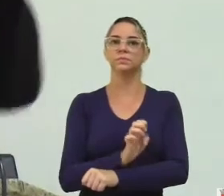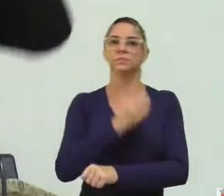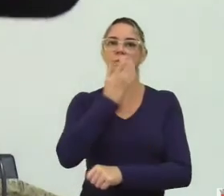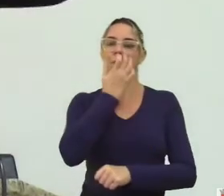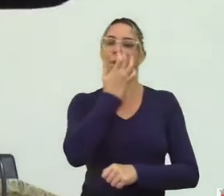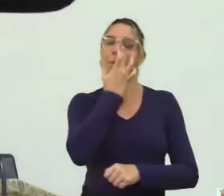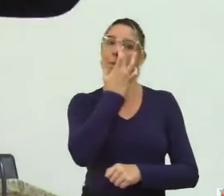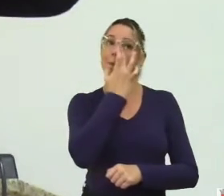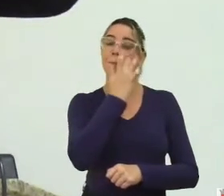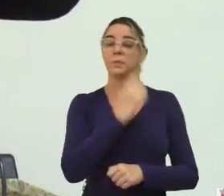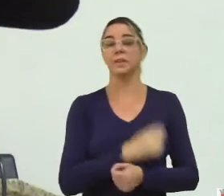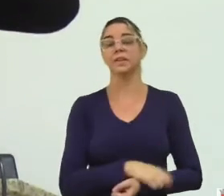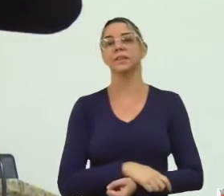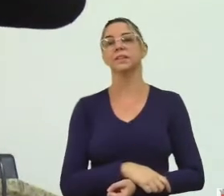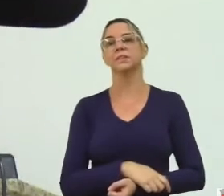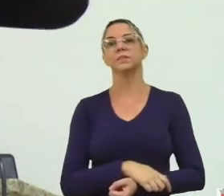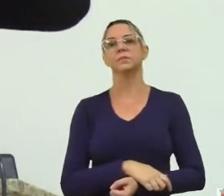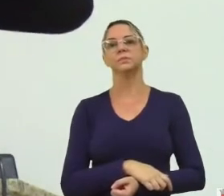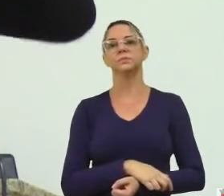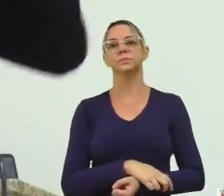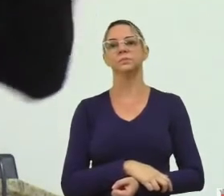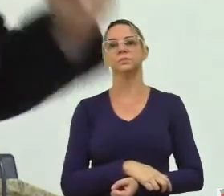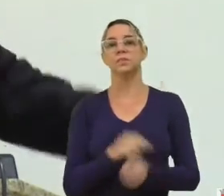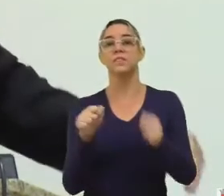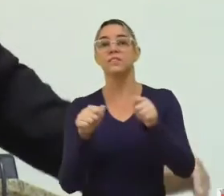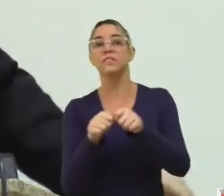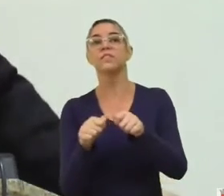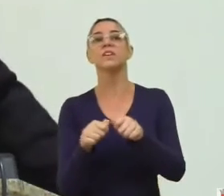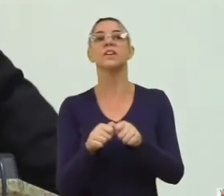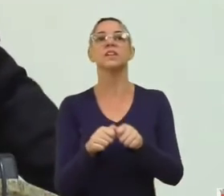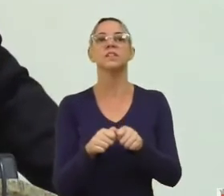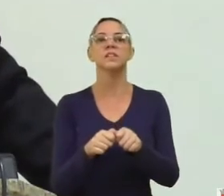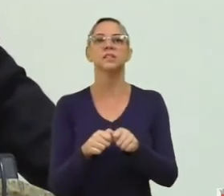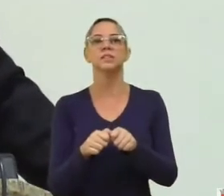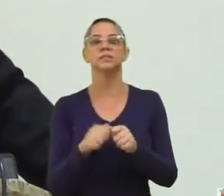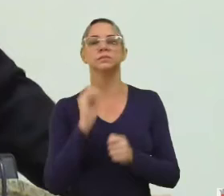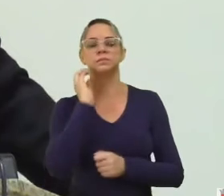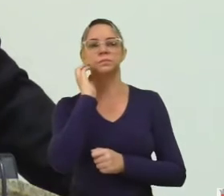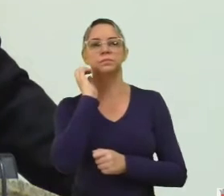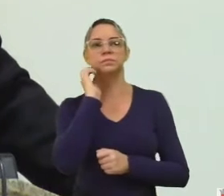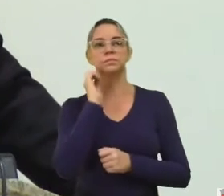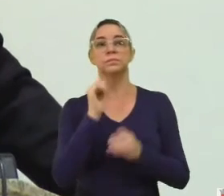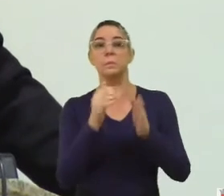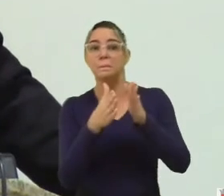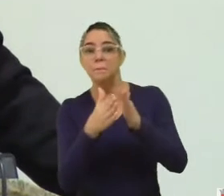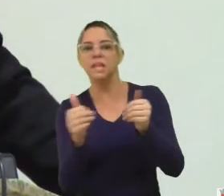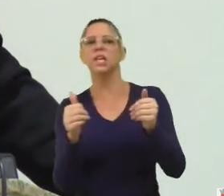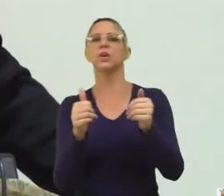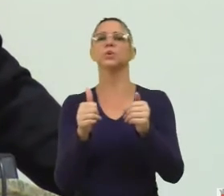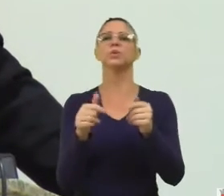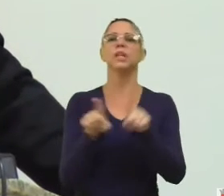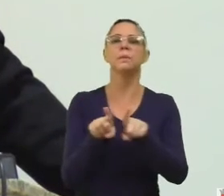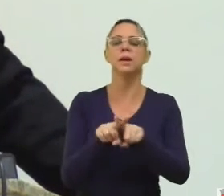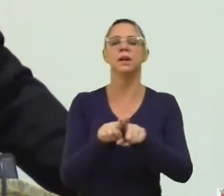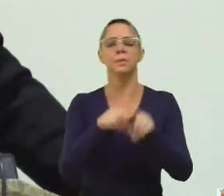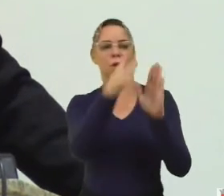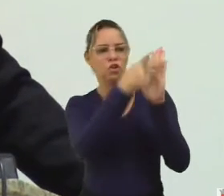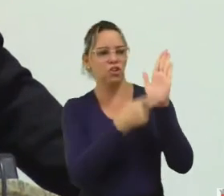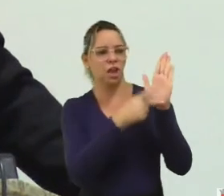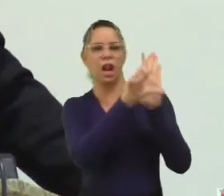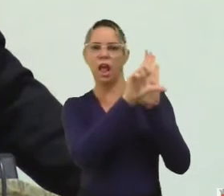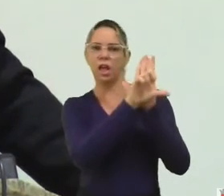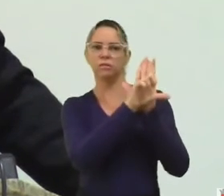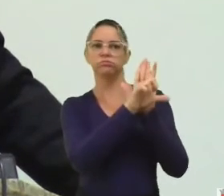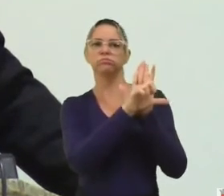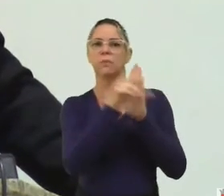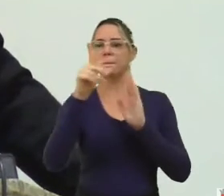o governo do estado fez aí a solicitação já para a LEP, mandou o projeto de lei para o piso nacional